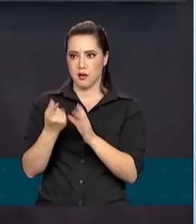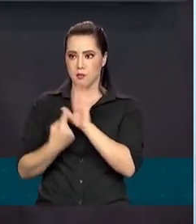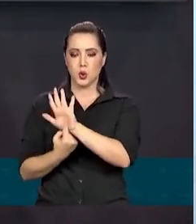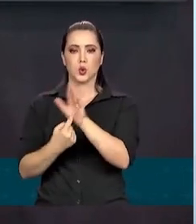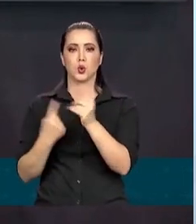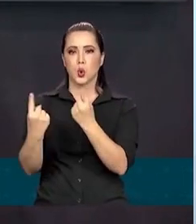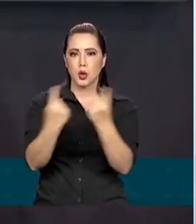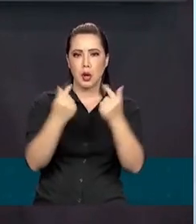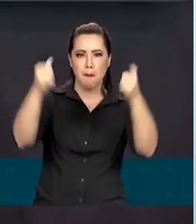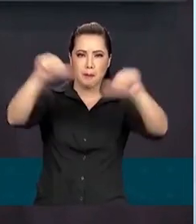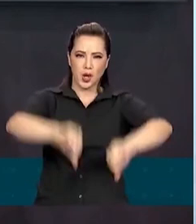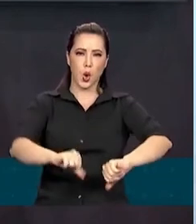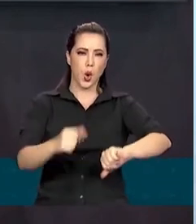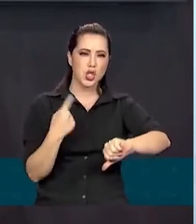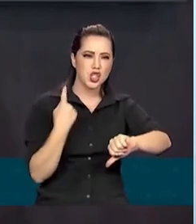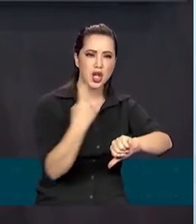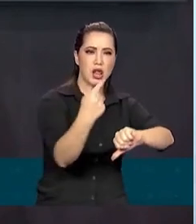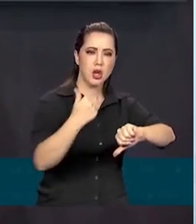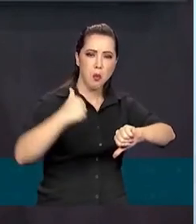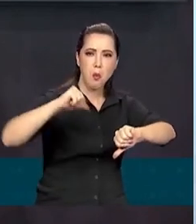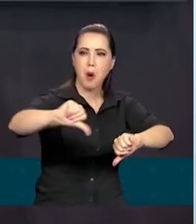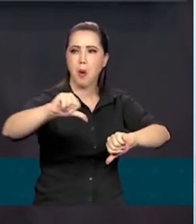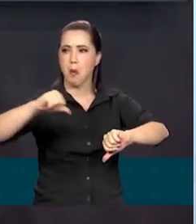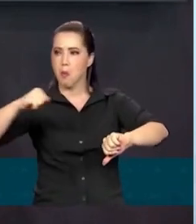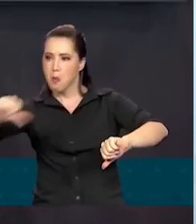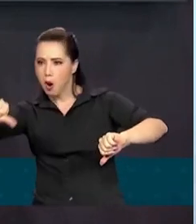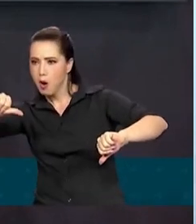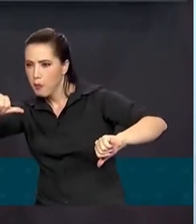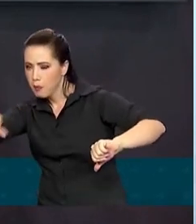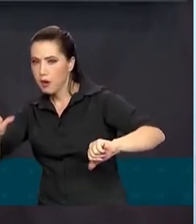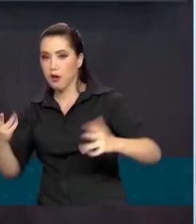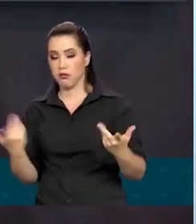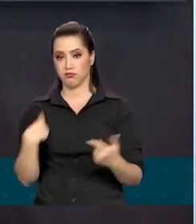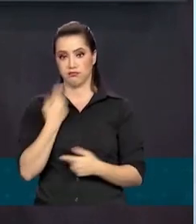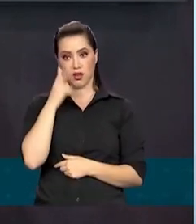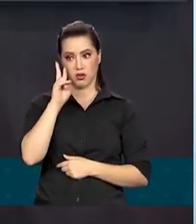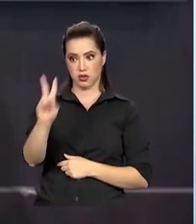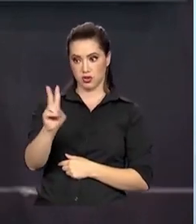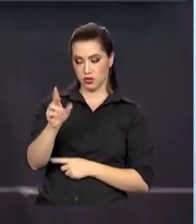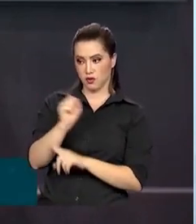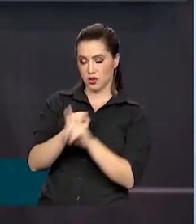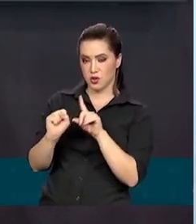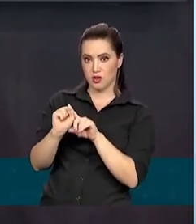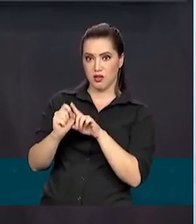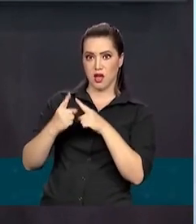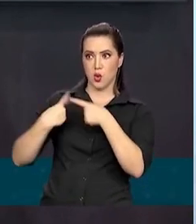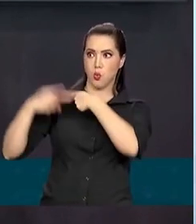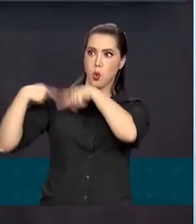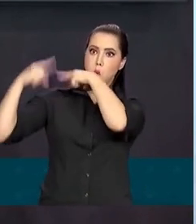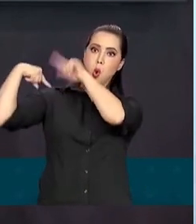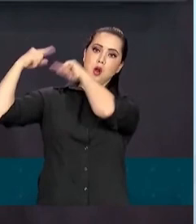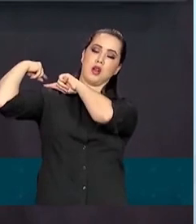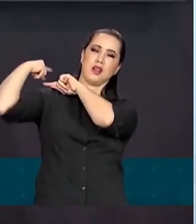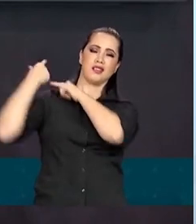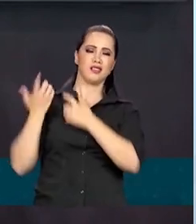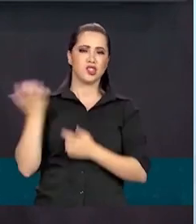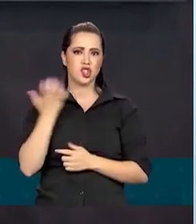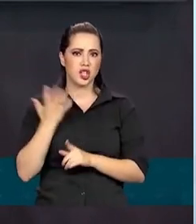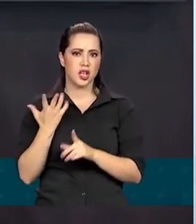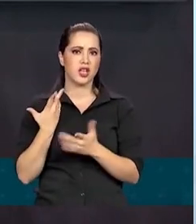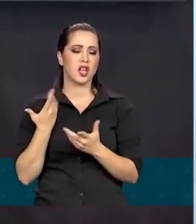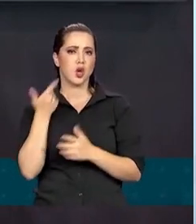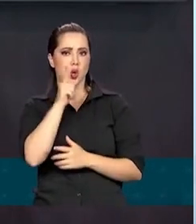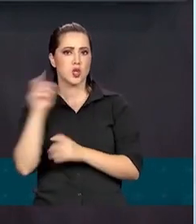E, lamentavelmente, o que nós estamos vendo são tentativas de um retrocesso civilizatório, de se alcançar o